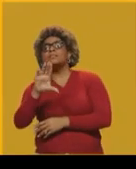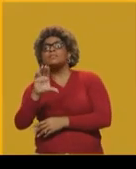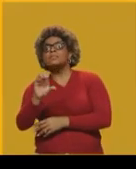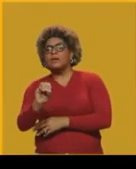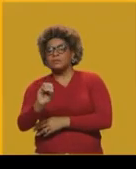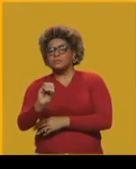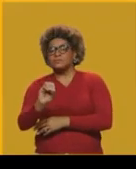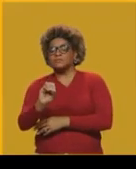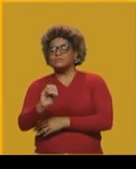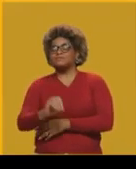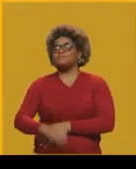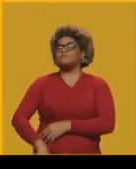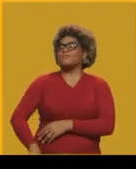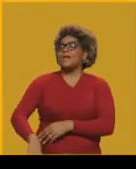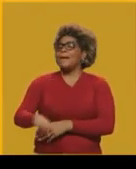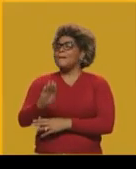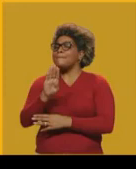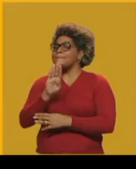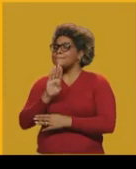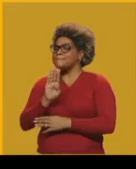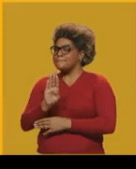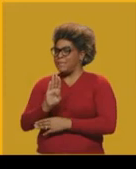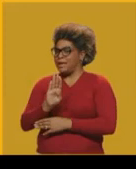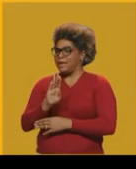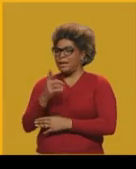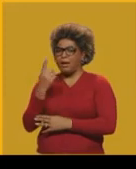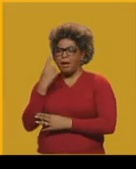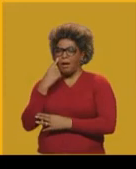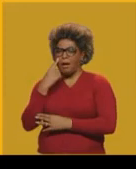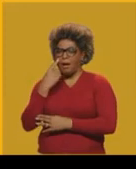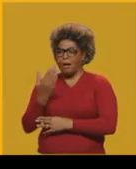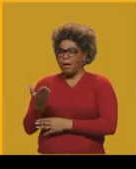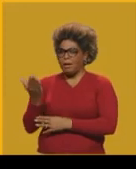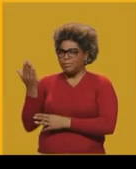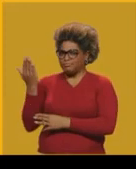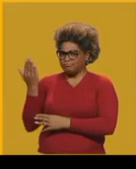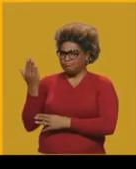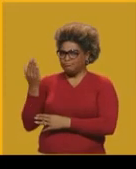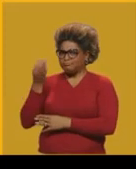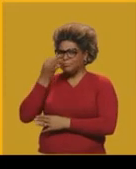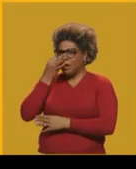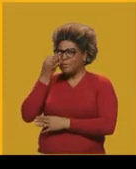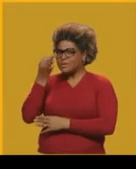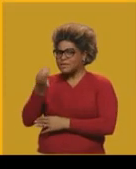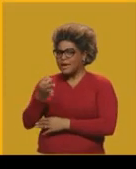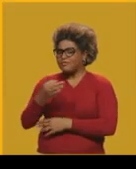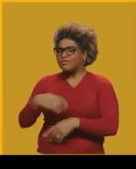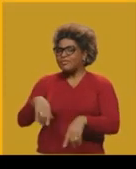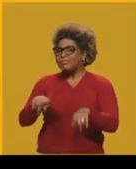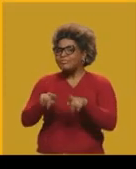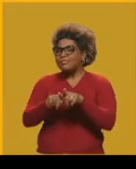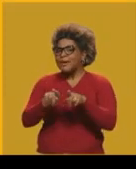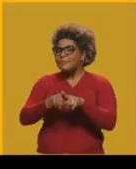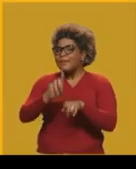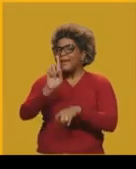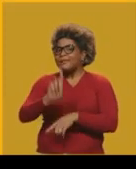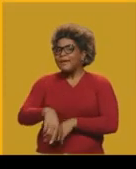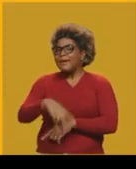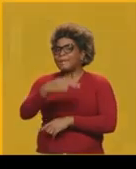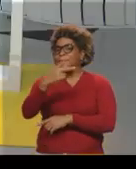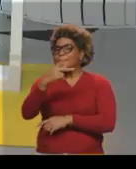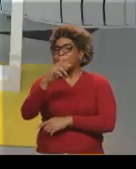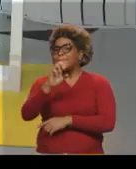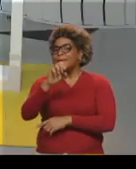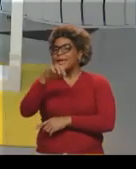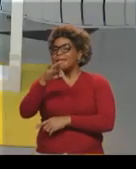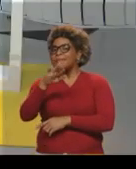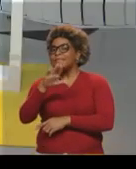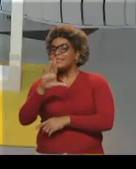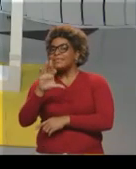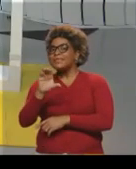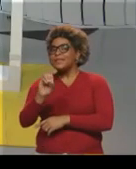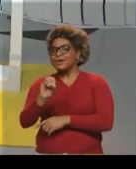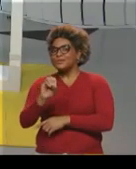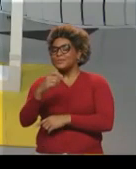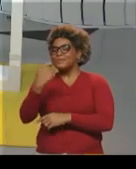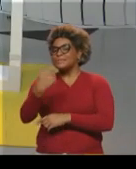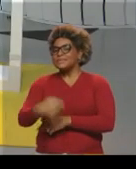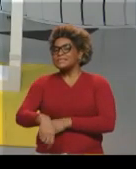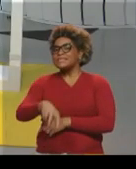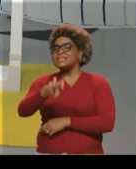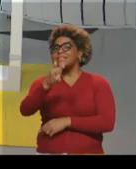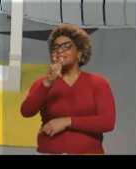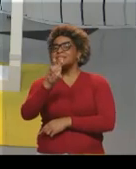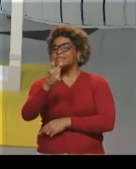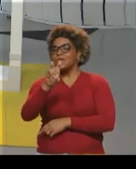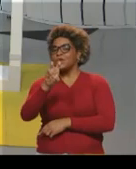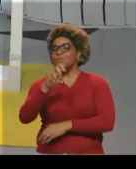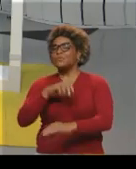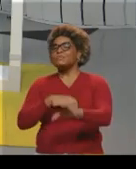2,2,4-trimetilpentano. Observe que também é pentano, então também tem que ser 5 carbonos. Vou virar aqui que eu acho que